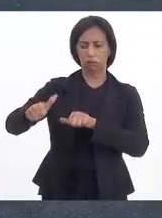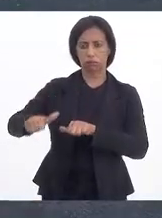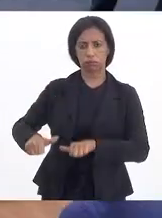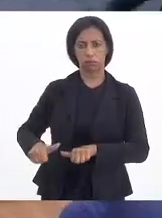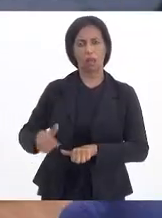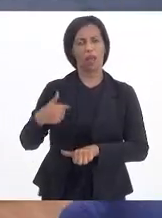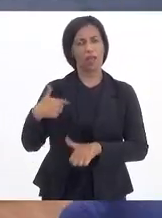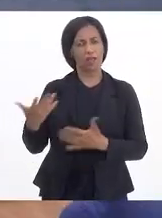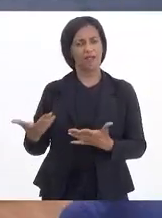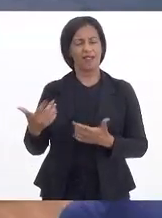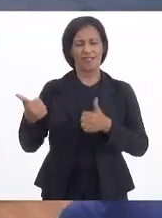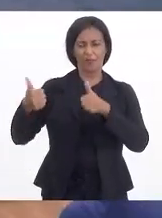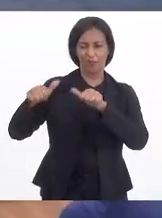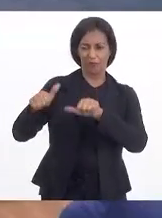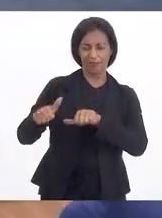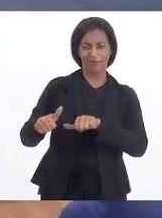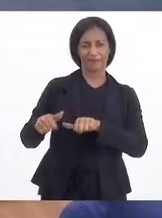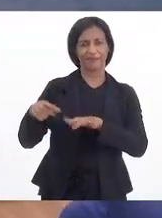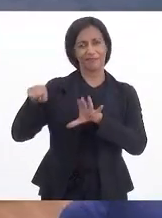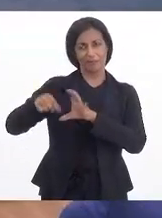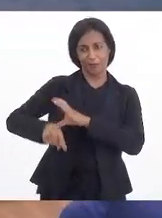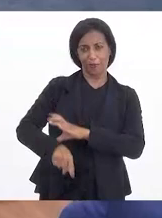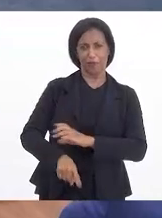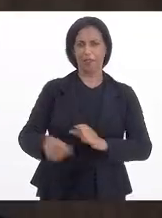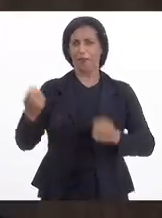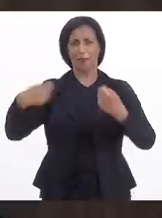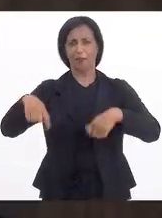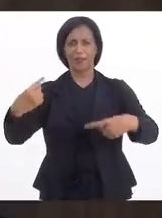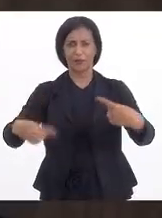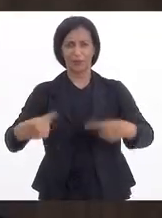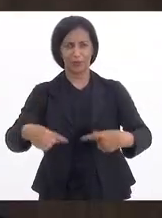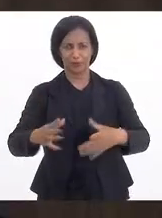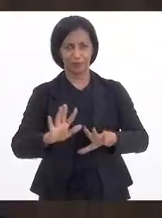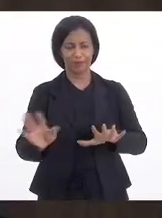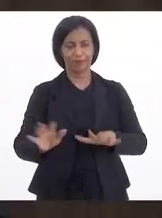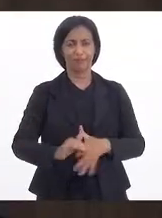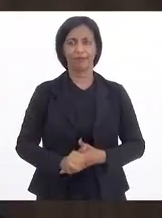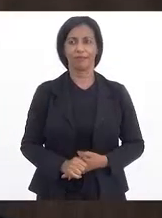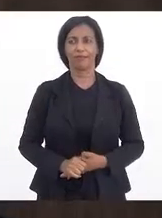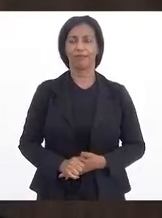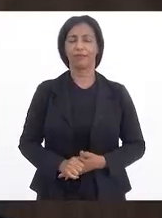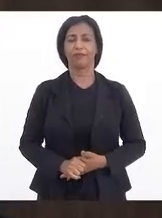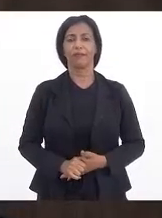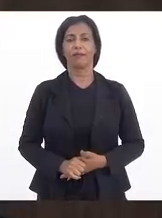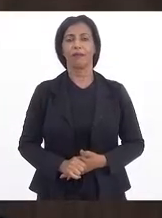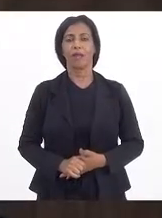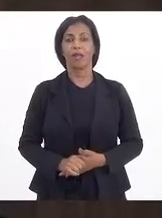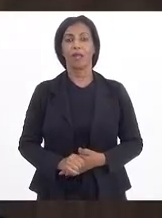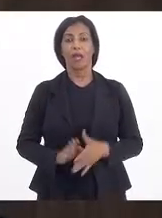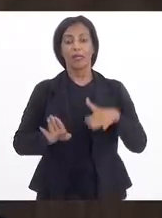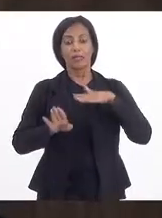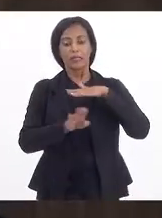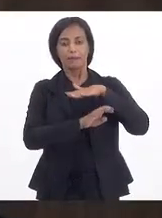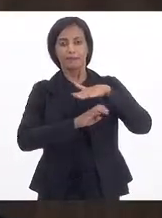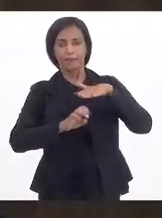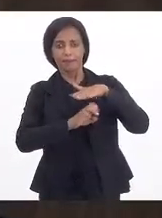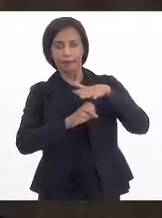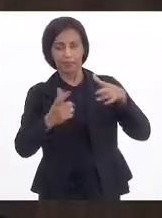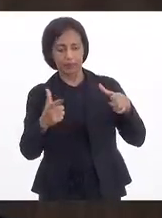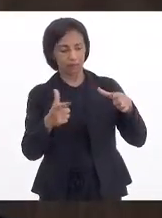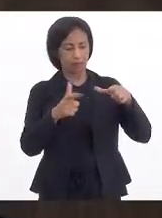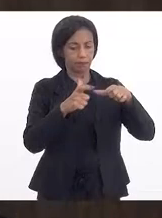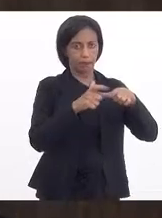aprofunda na análise e aí não precisa discutir E ai Micro e Pequenas Empresas